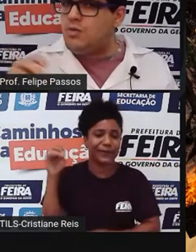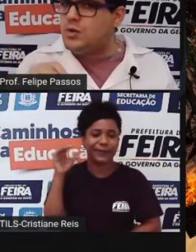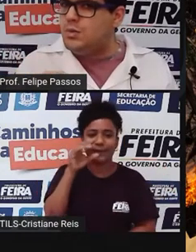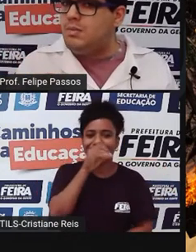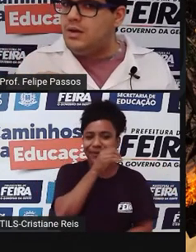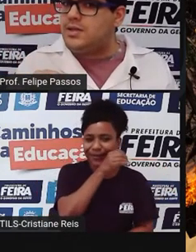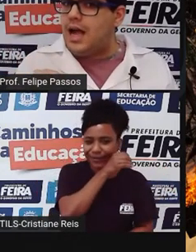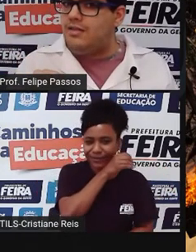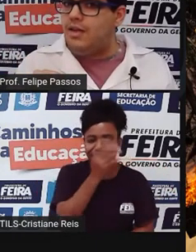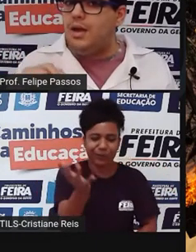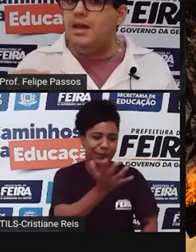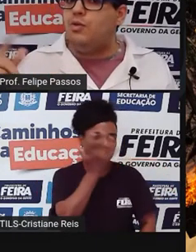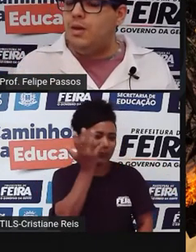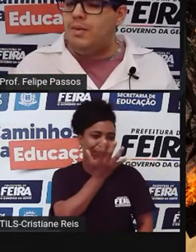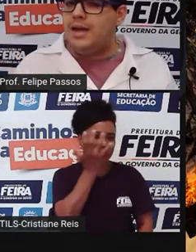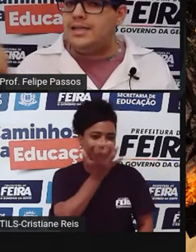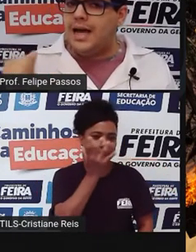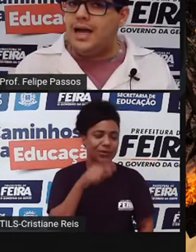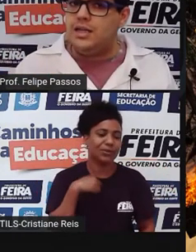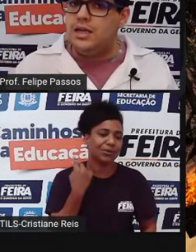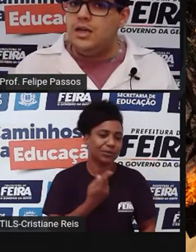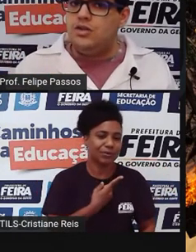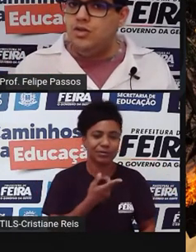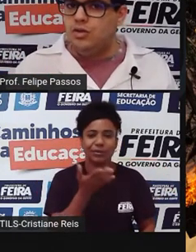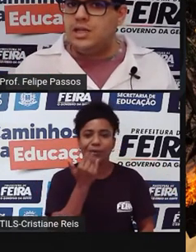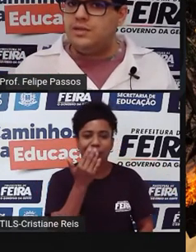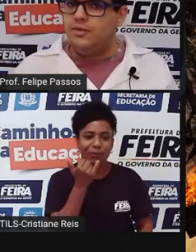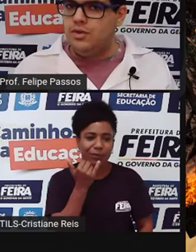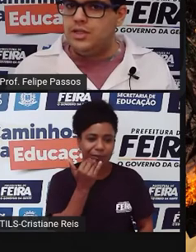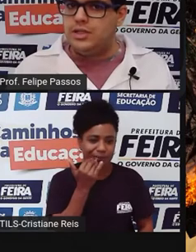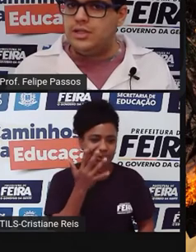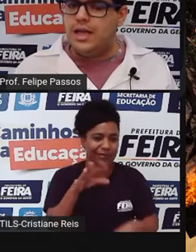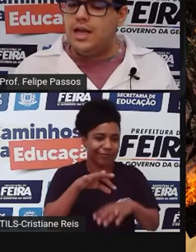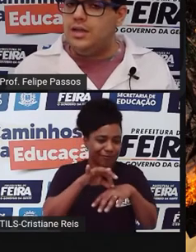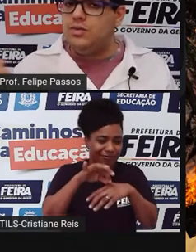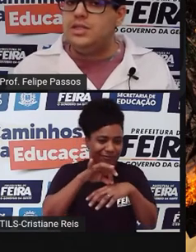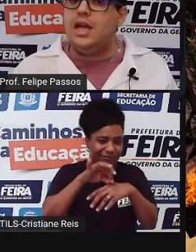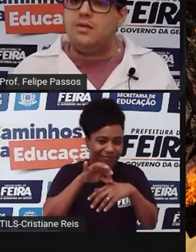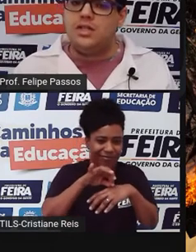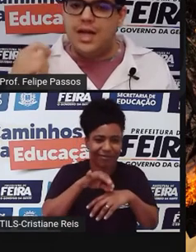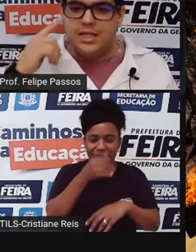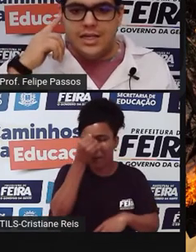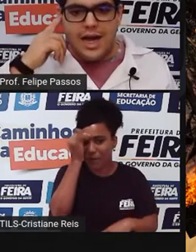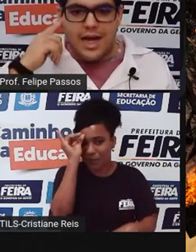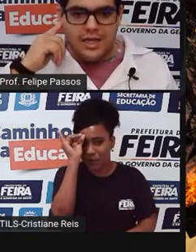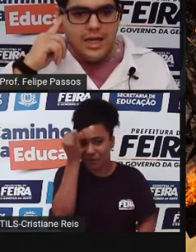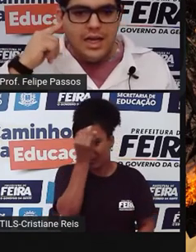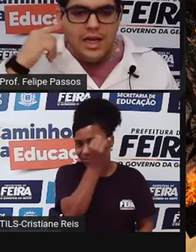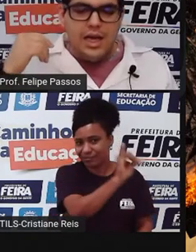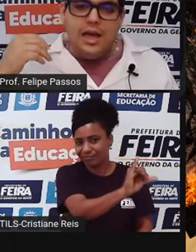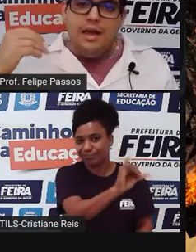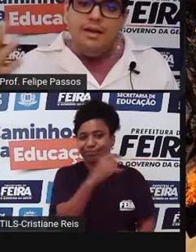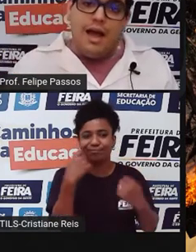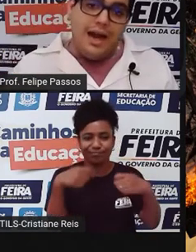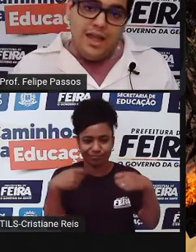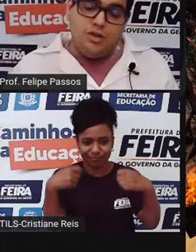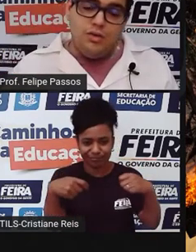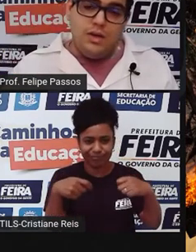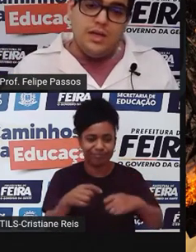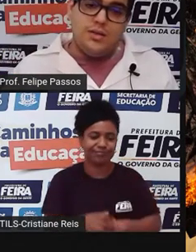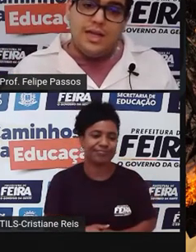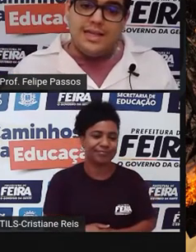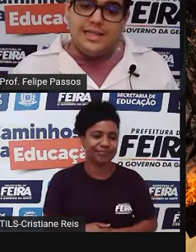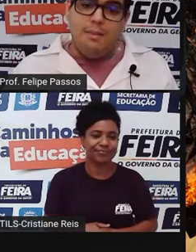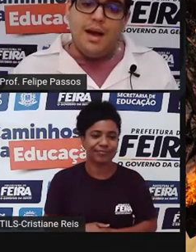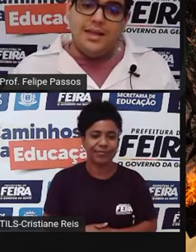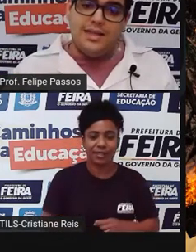deveria consumir menos carne vermelha e comer mais carne de outras fontes, né? Reduzir a quantidade de carne. Além de tudo